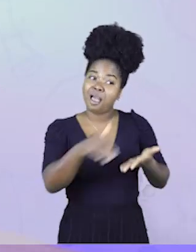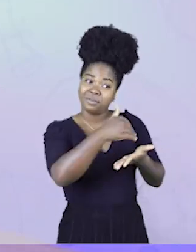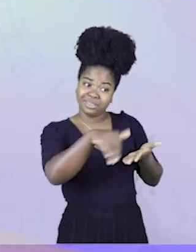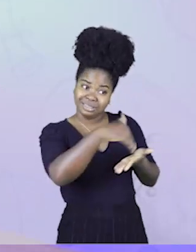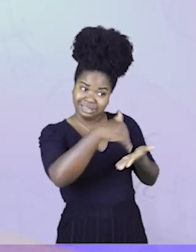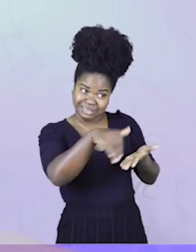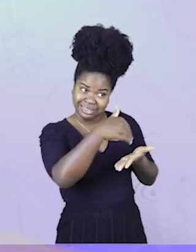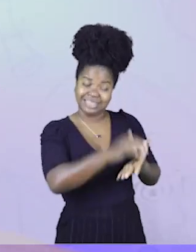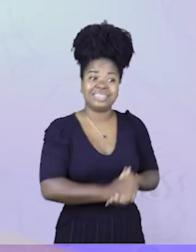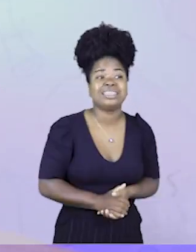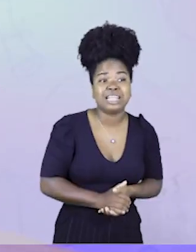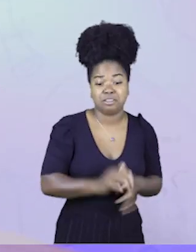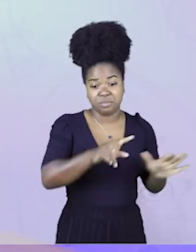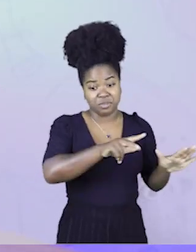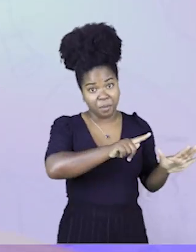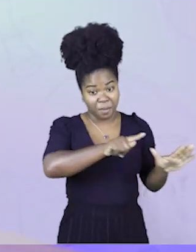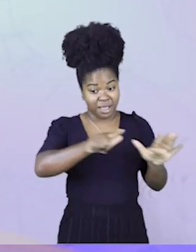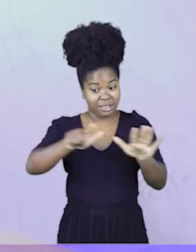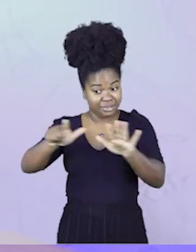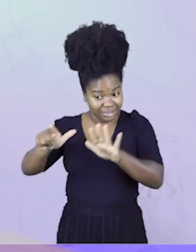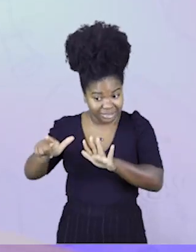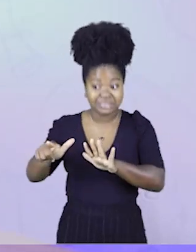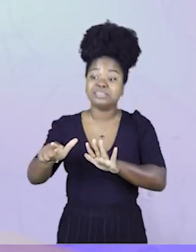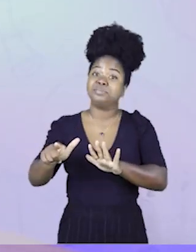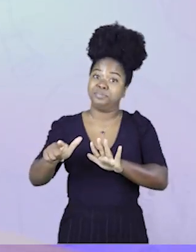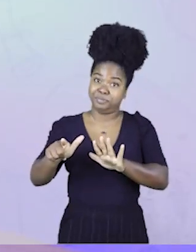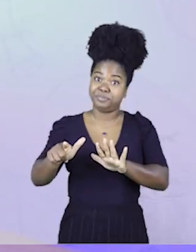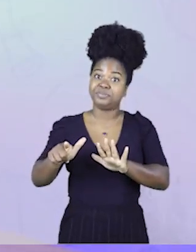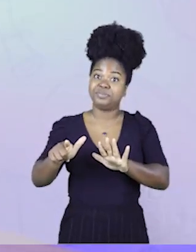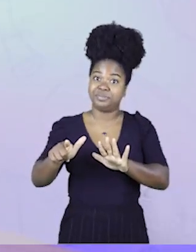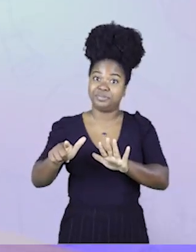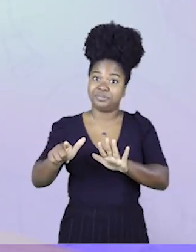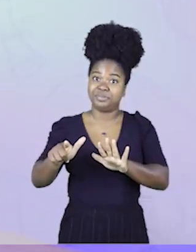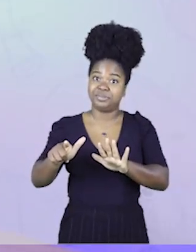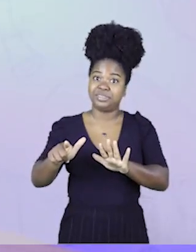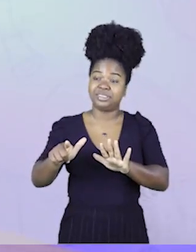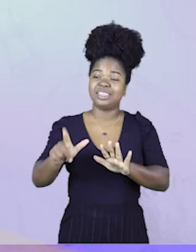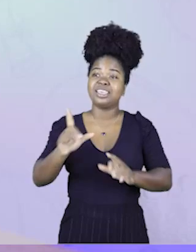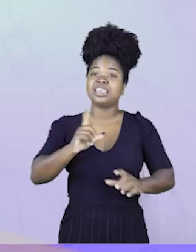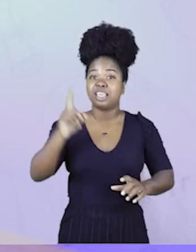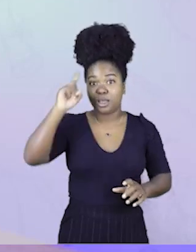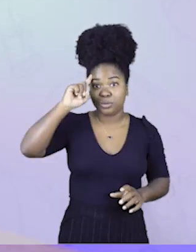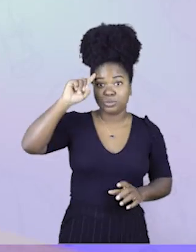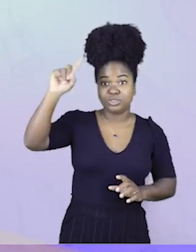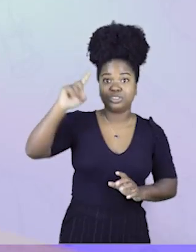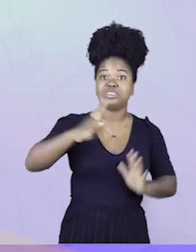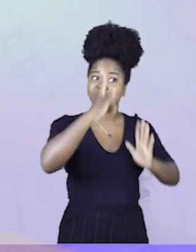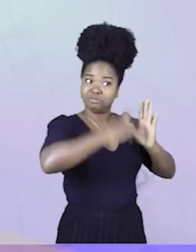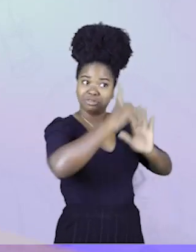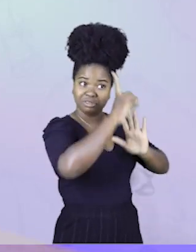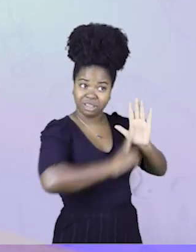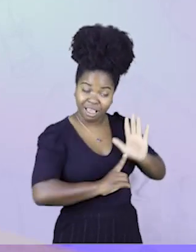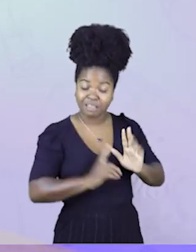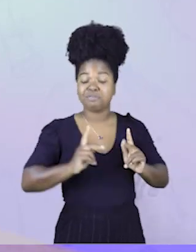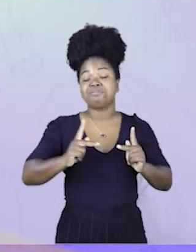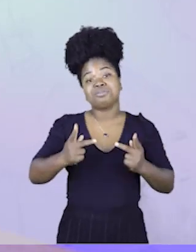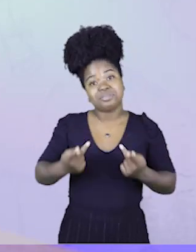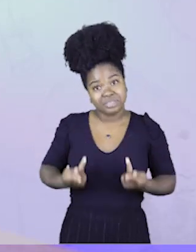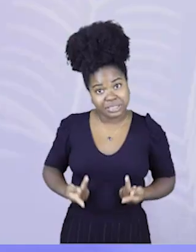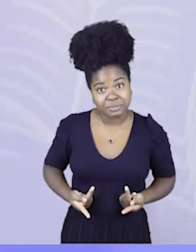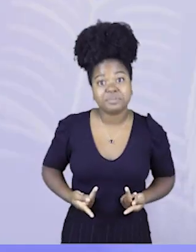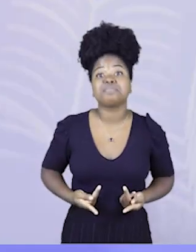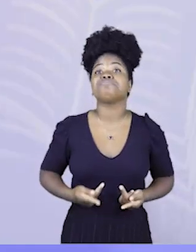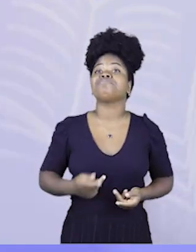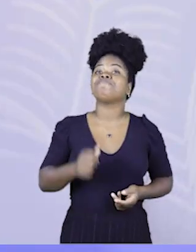Então, secretária, a gente está na semana que celebra o Marco Universal, né, da Carta dos Direitos Humanos, e os dados ainda são bem difíceis,